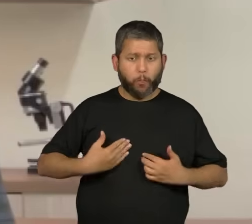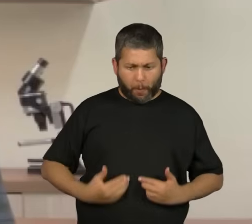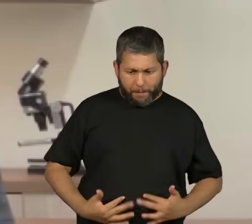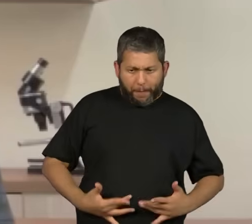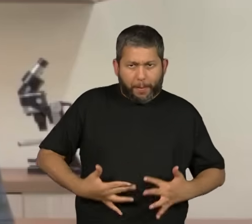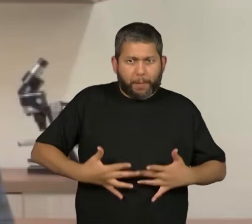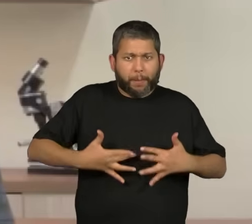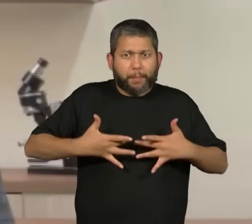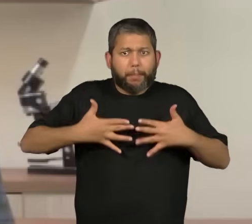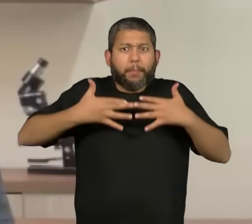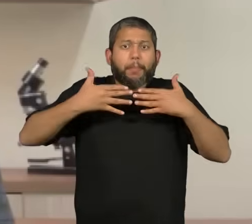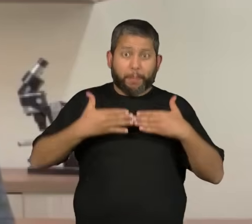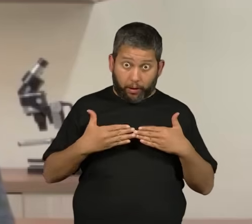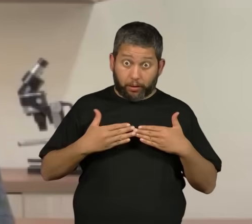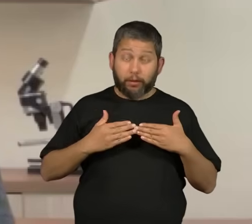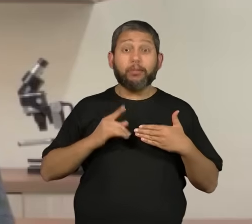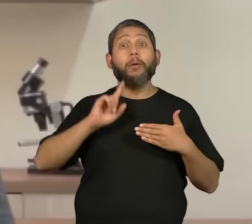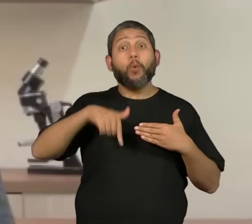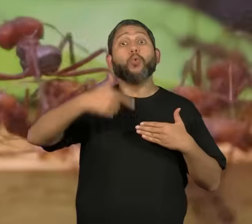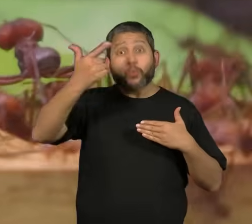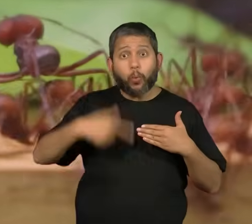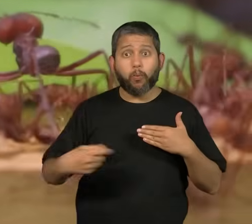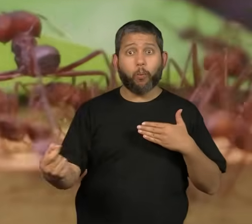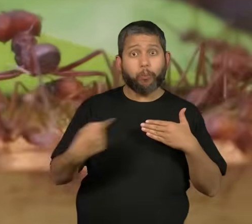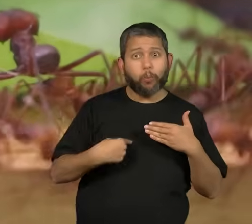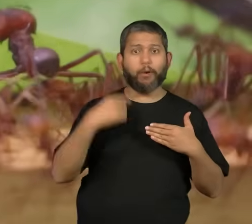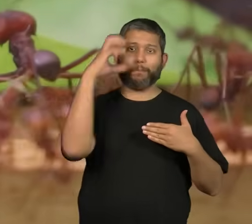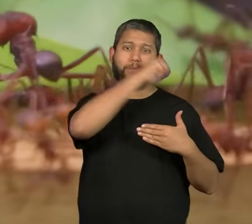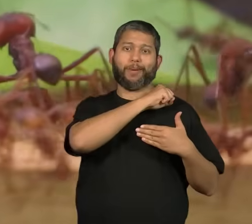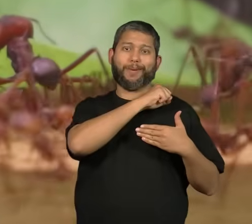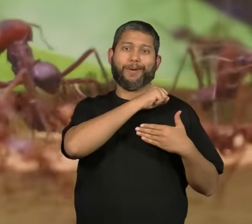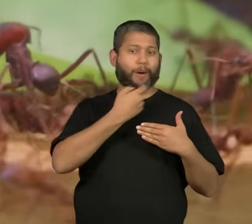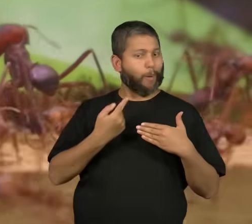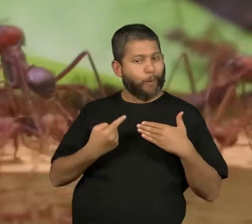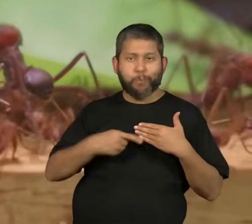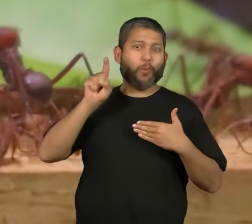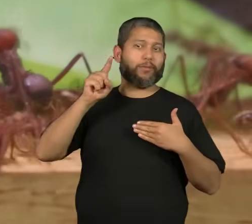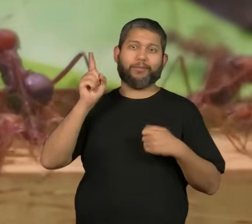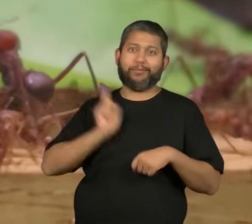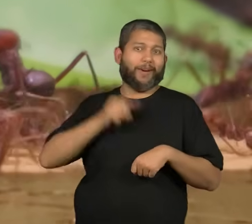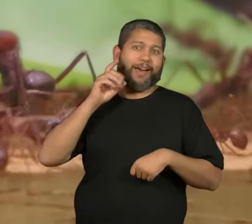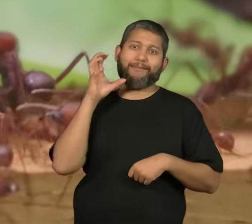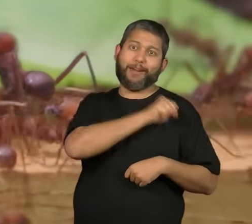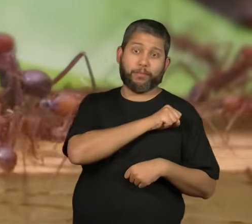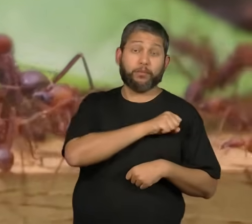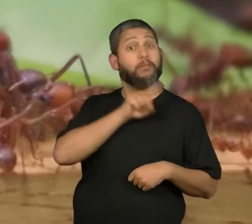partículas estranhas que podem ser consideradas algo danoso e que pode causar doença para a gente.